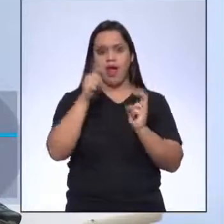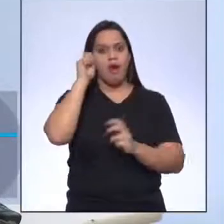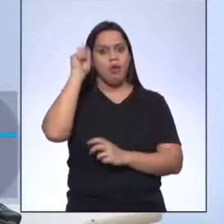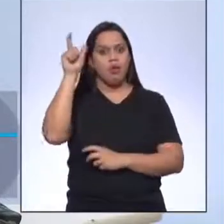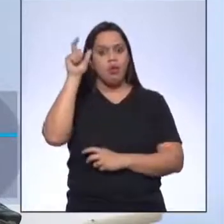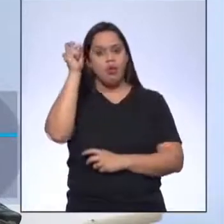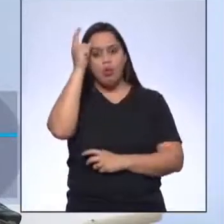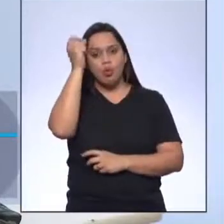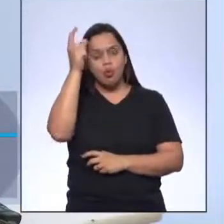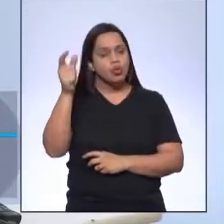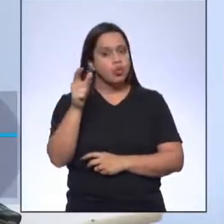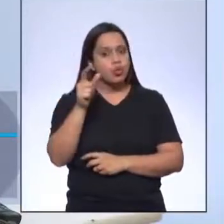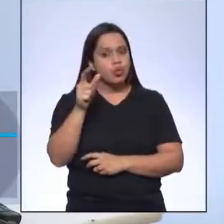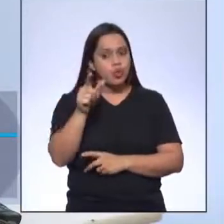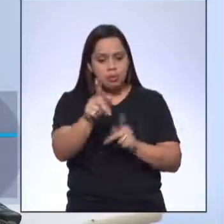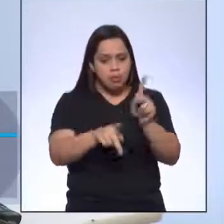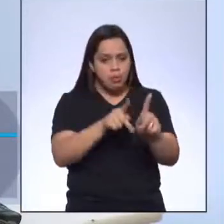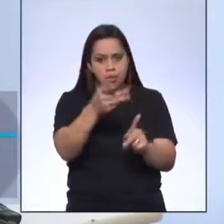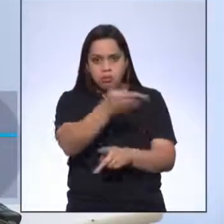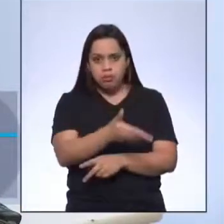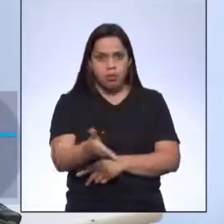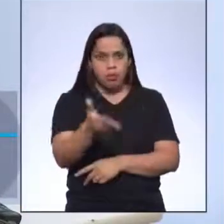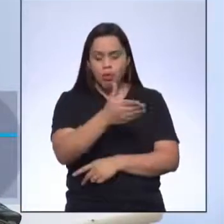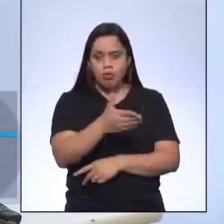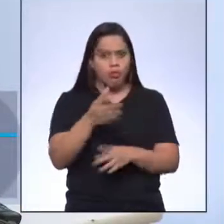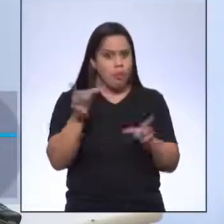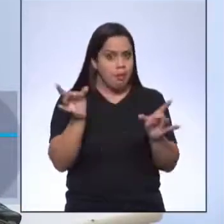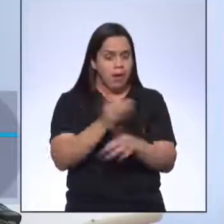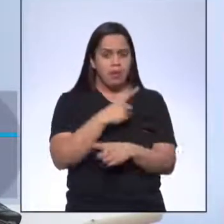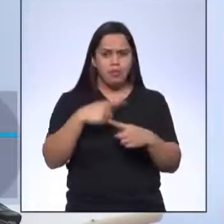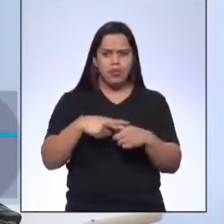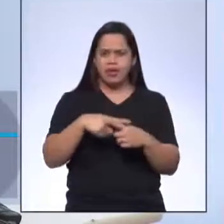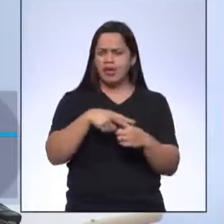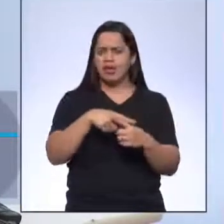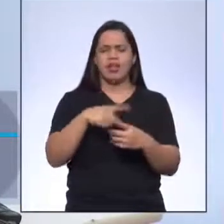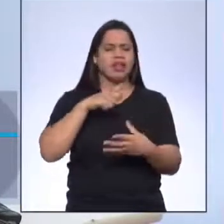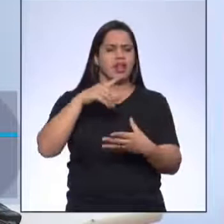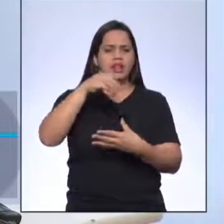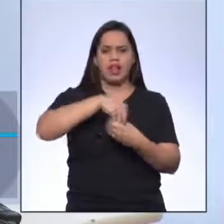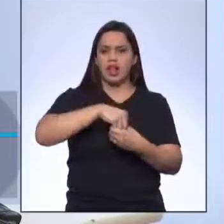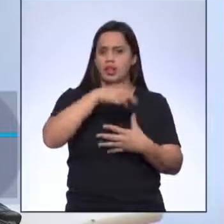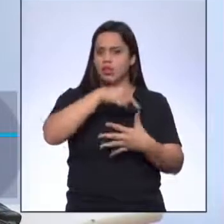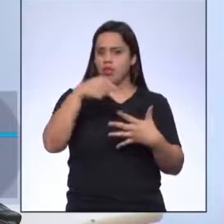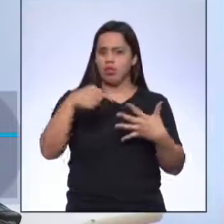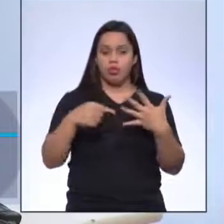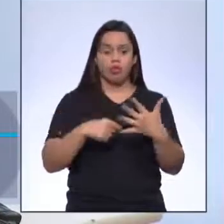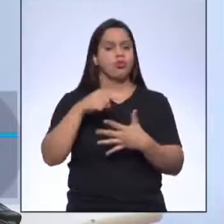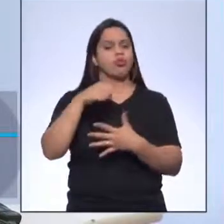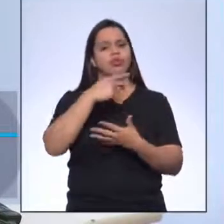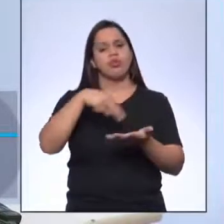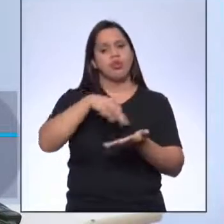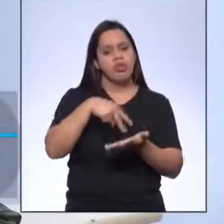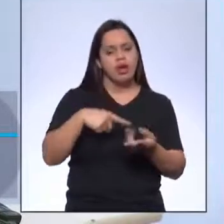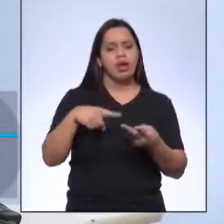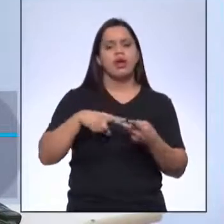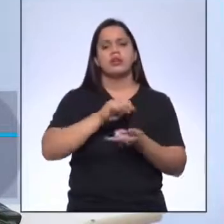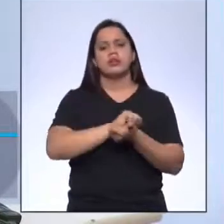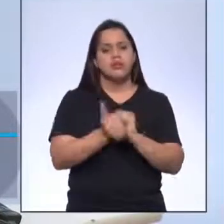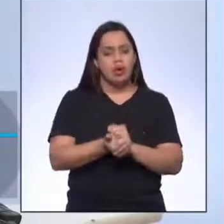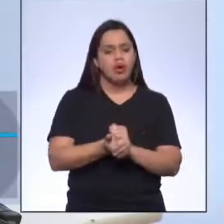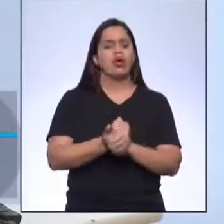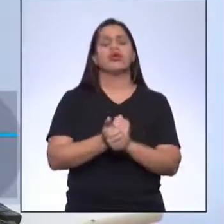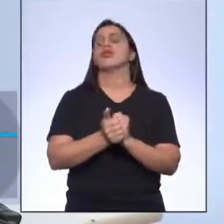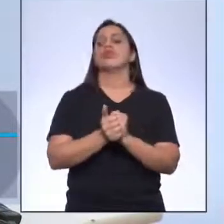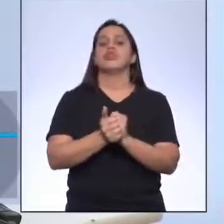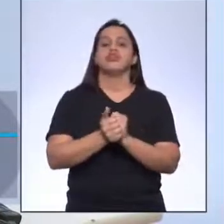culturas populares mais completas, porque ela envolve dança, música, esporte, cultura. Eu trouxe para vocês uma apresentação de capoeira,